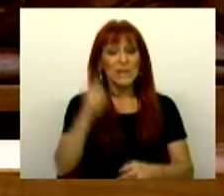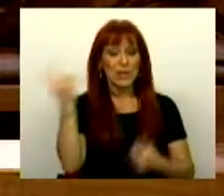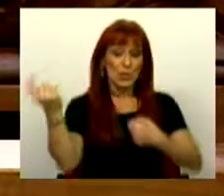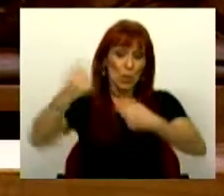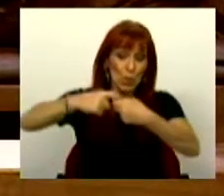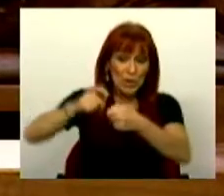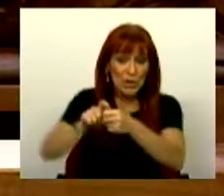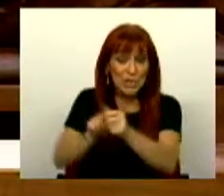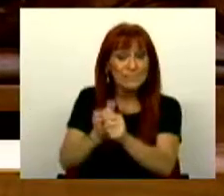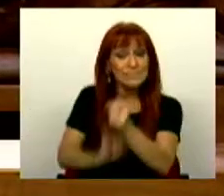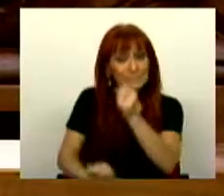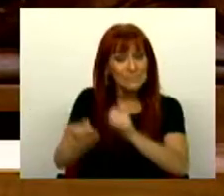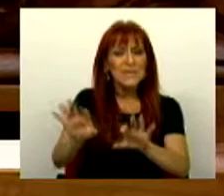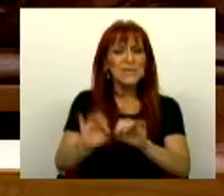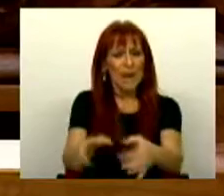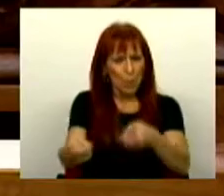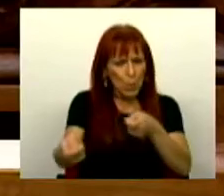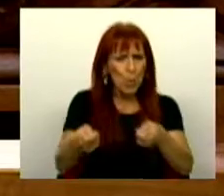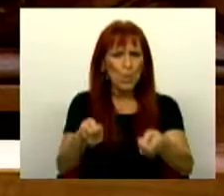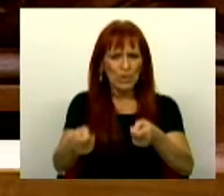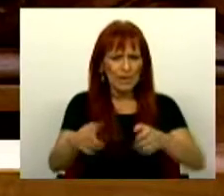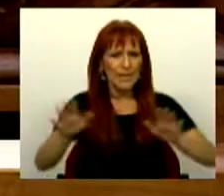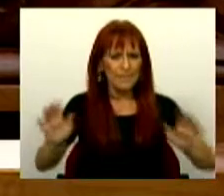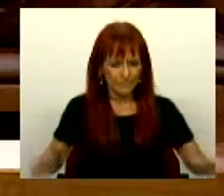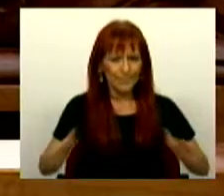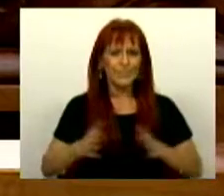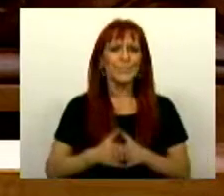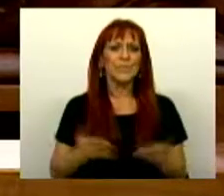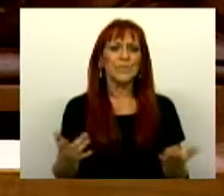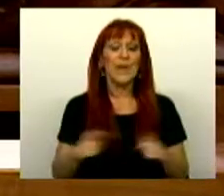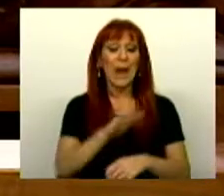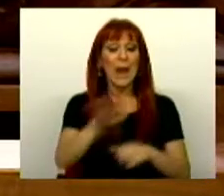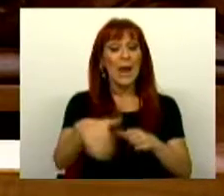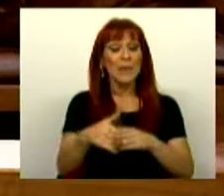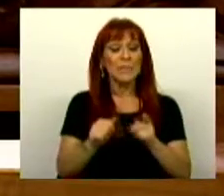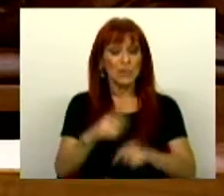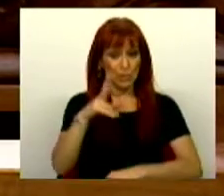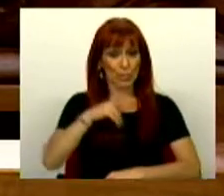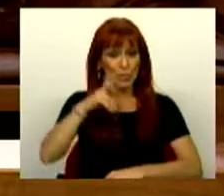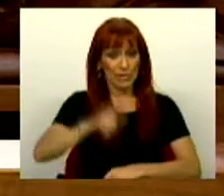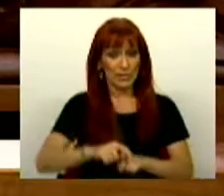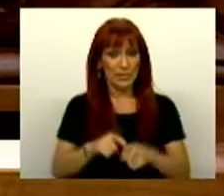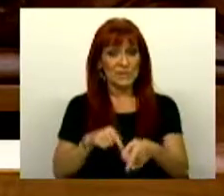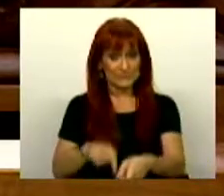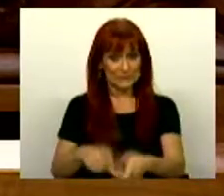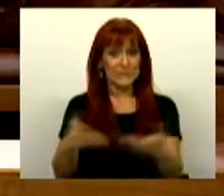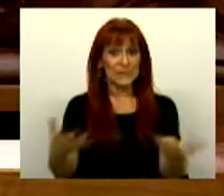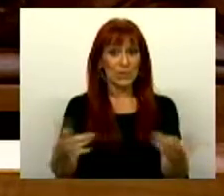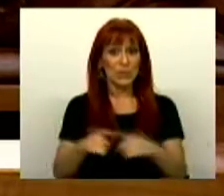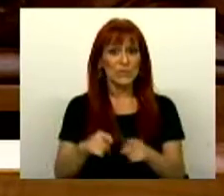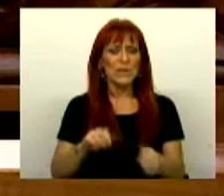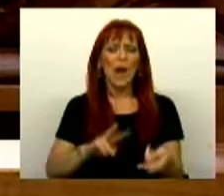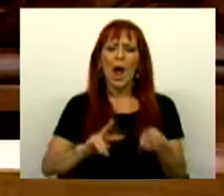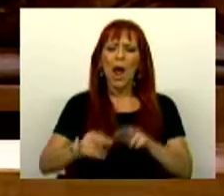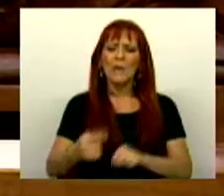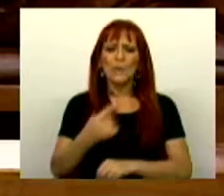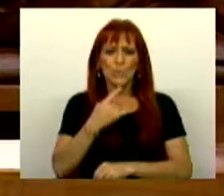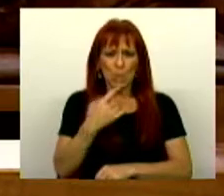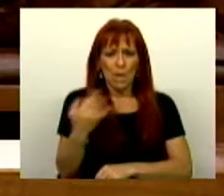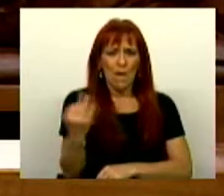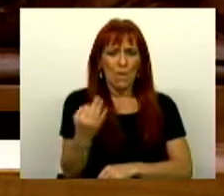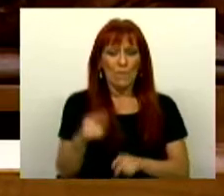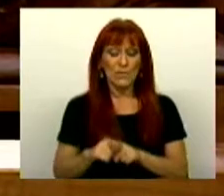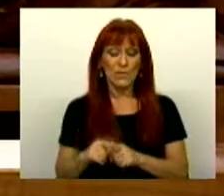e parceiros de forma coordenada. A participação de Portugal na PESCO alterou-se